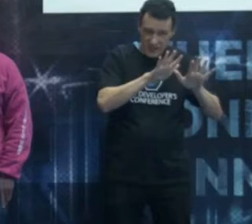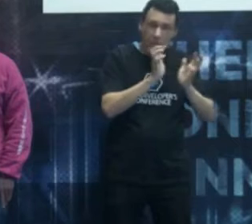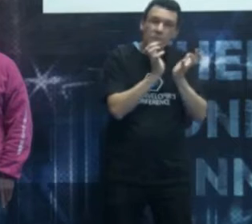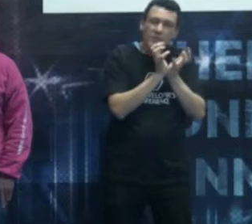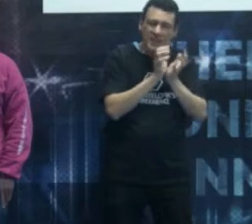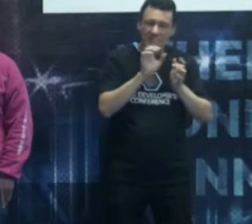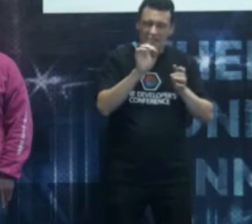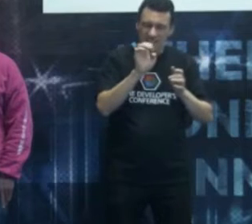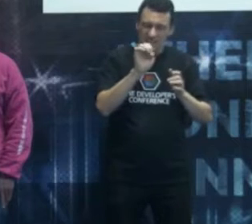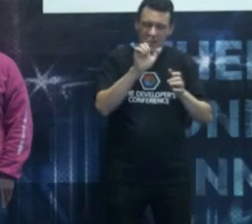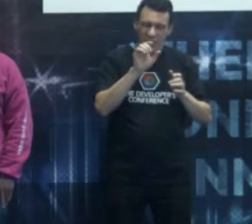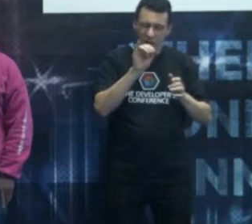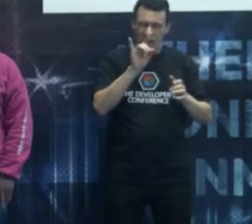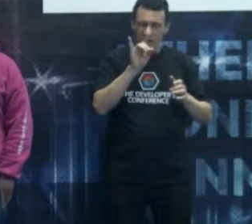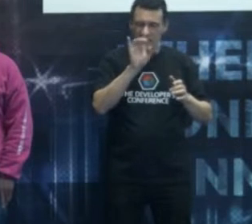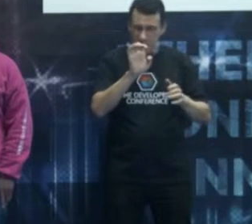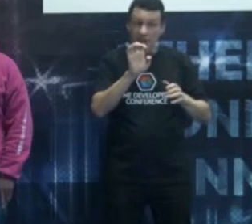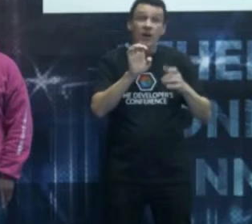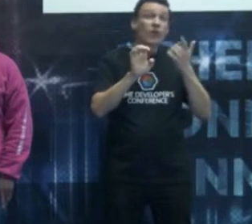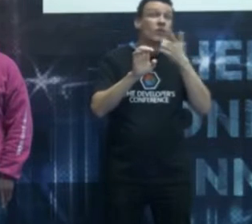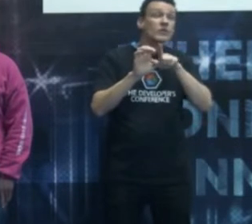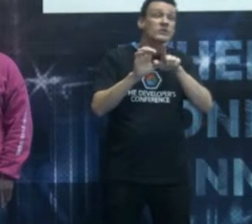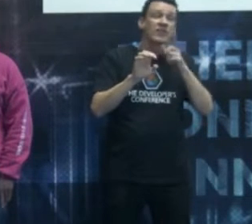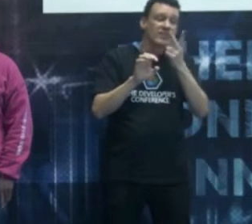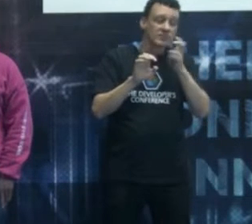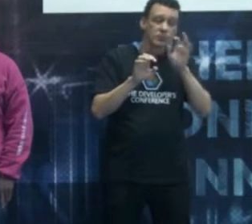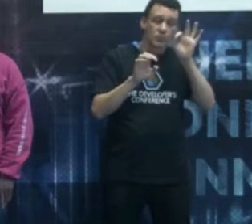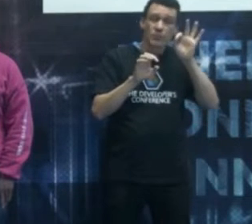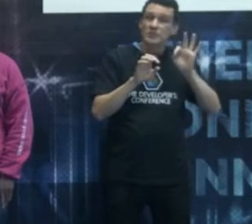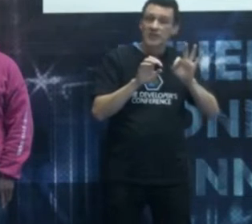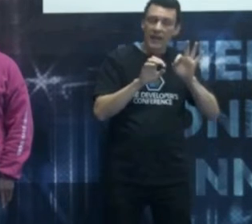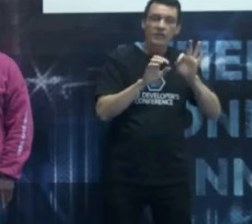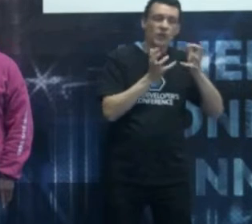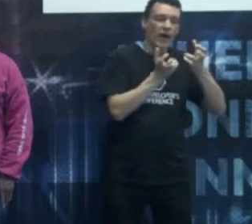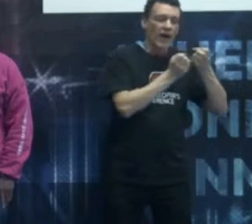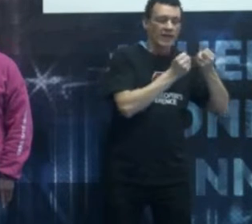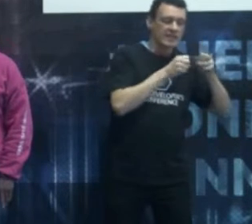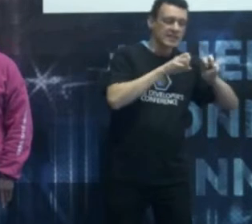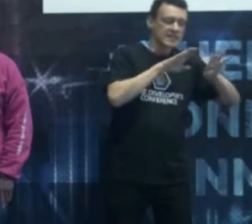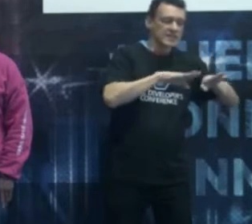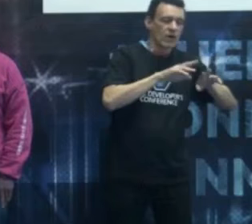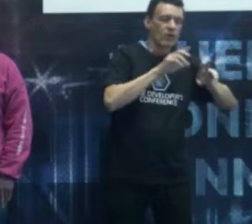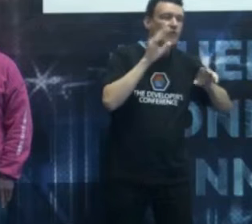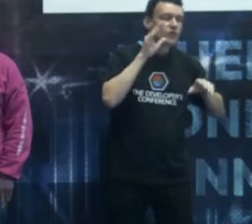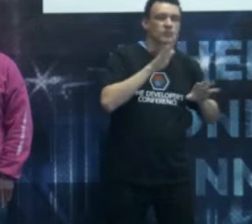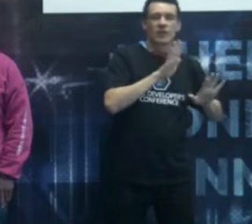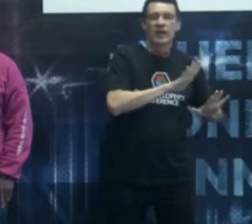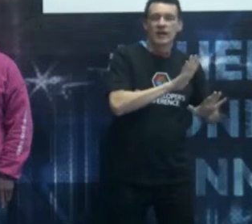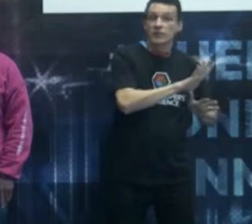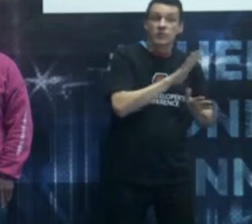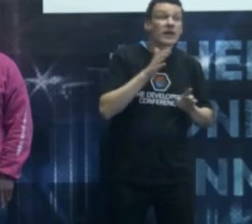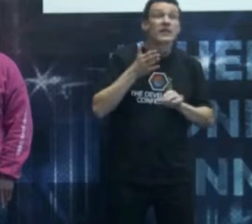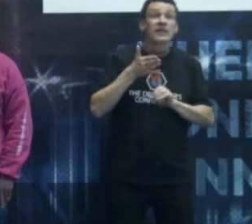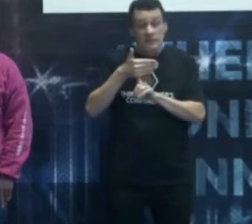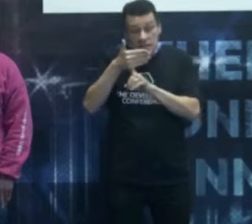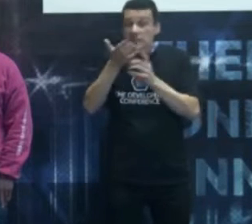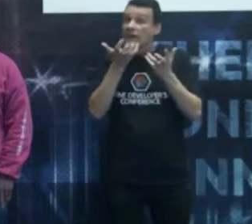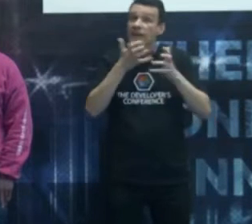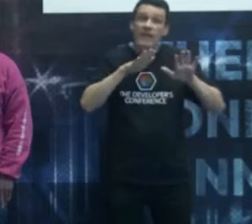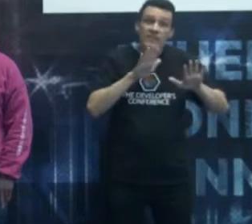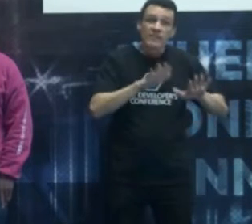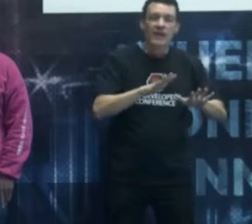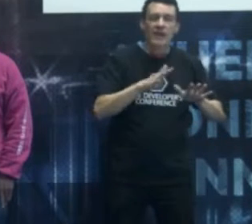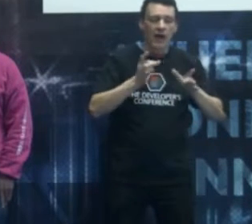maior retenção. Retenção é a principal dor de qualquer empresa hoje, principalmente empresas de tecnologia. Retenção afeta